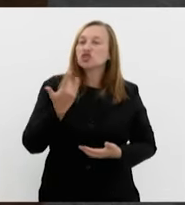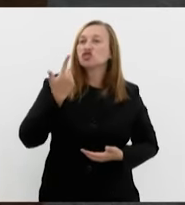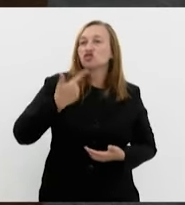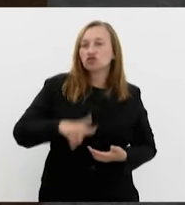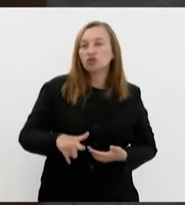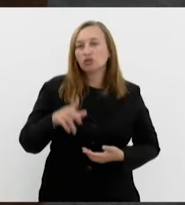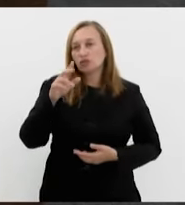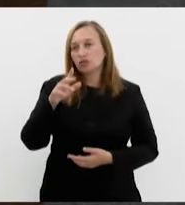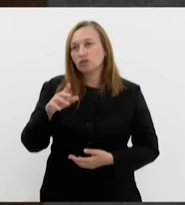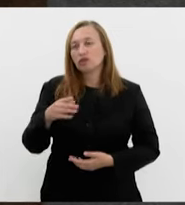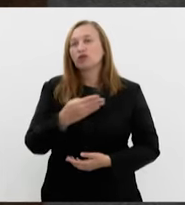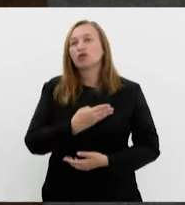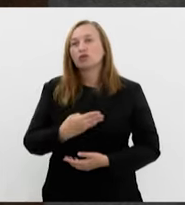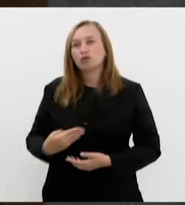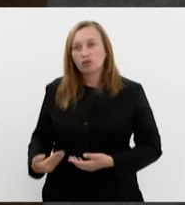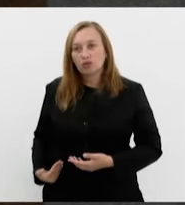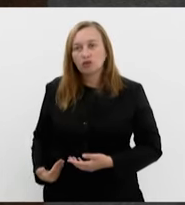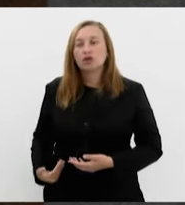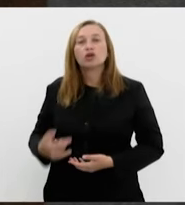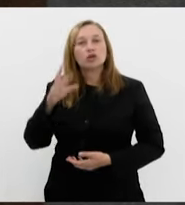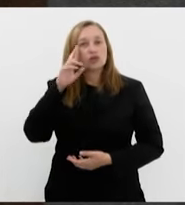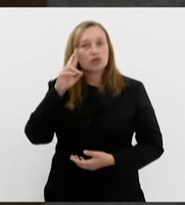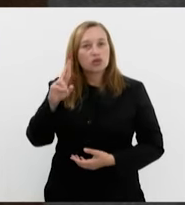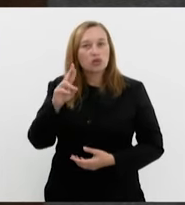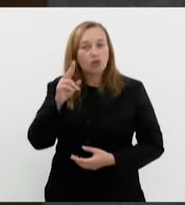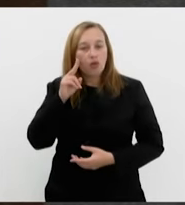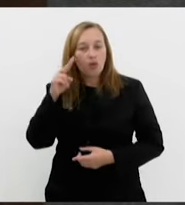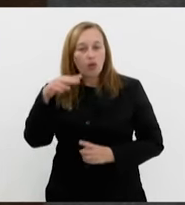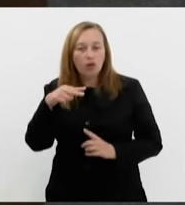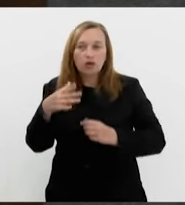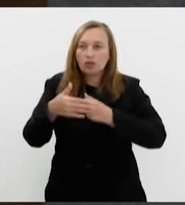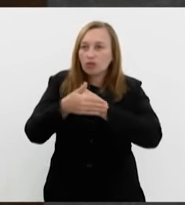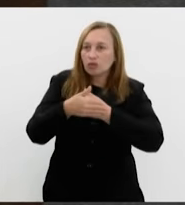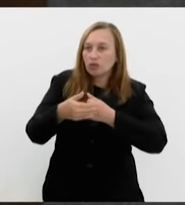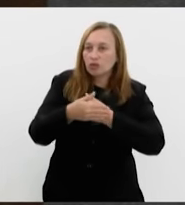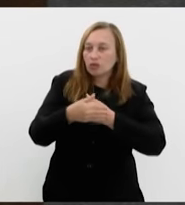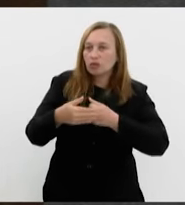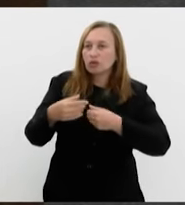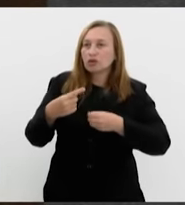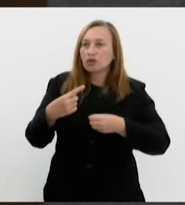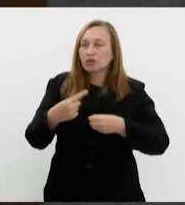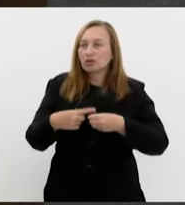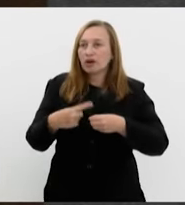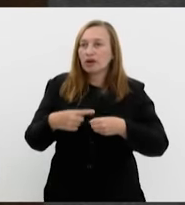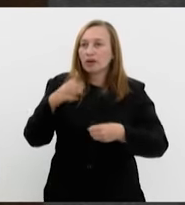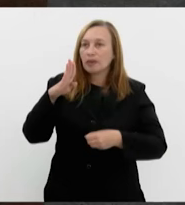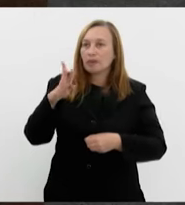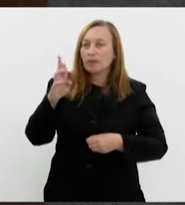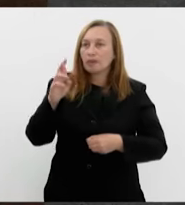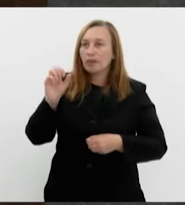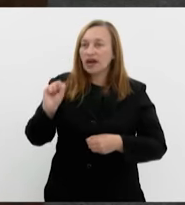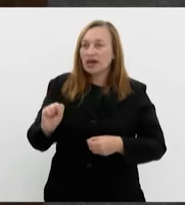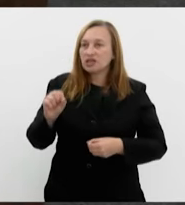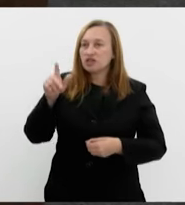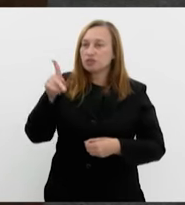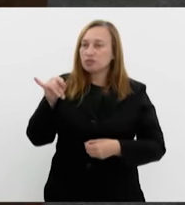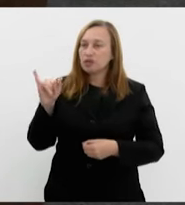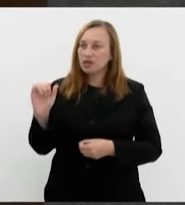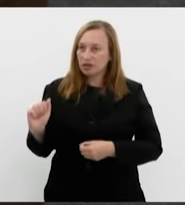vez, governador, que o senhor olhe com carinho para o bairro de Brás de Pina. As